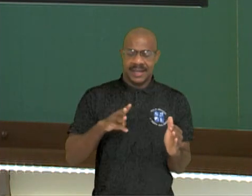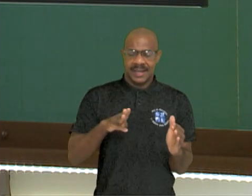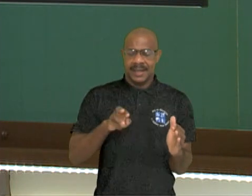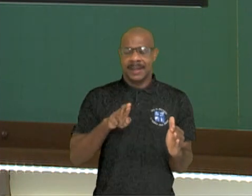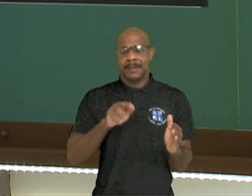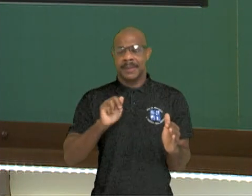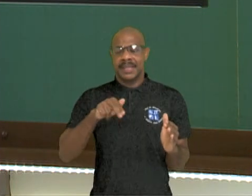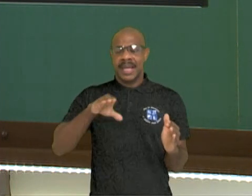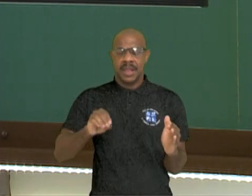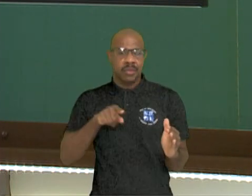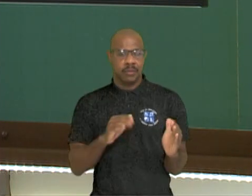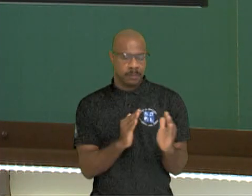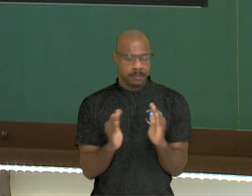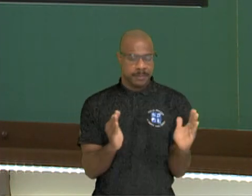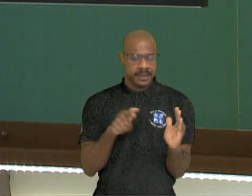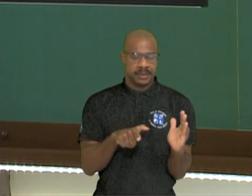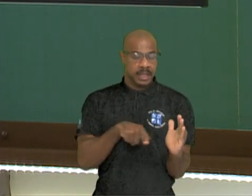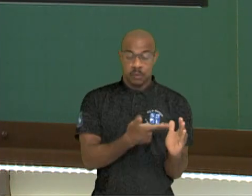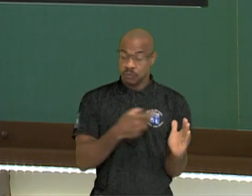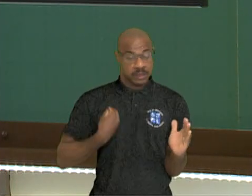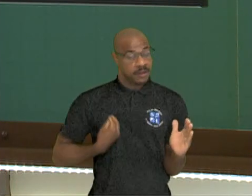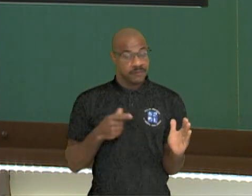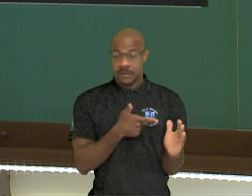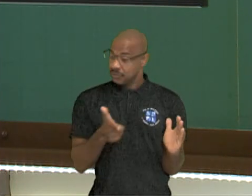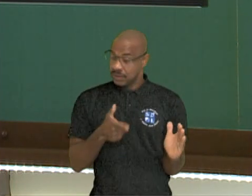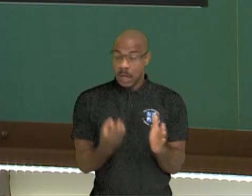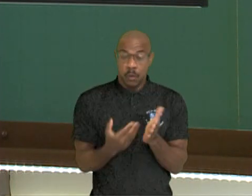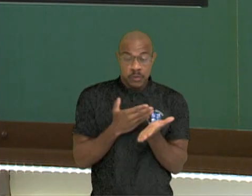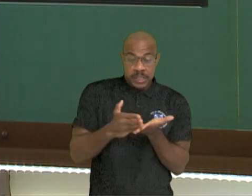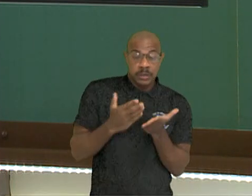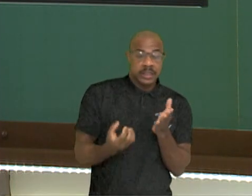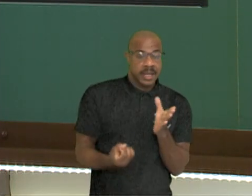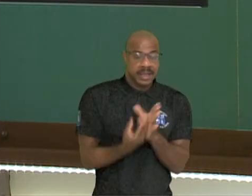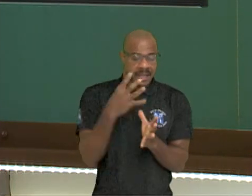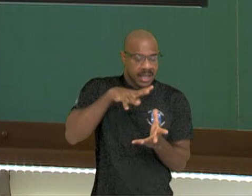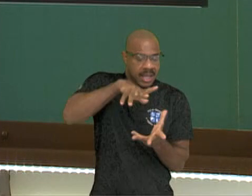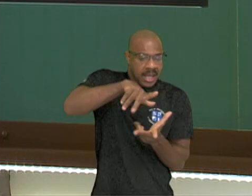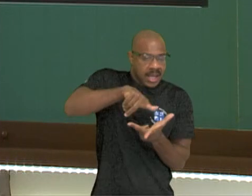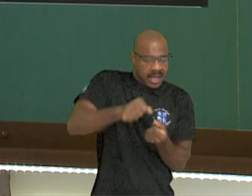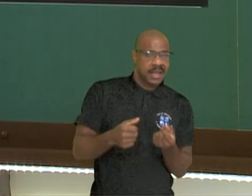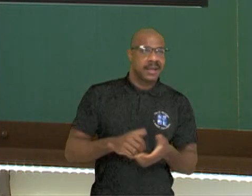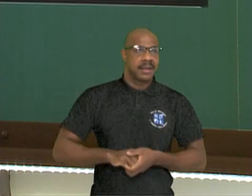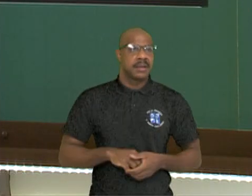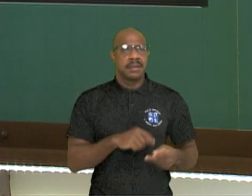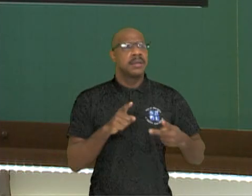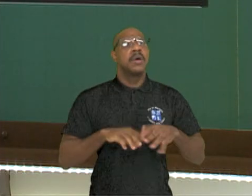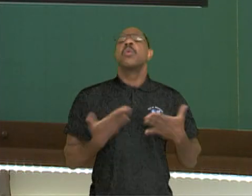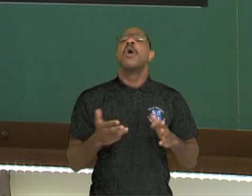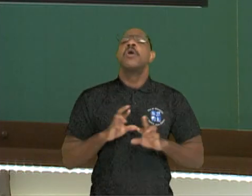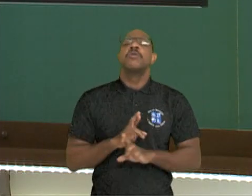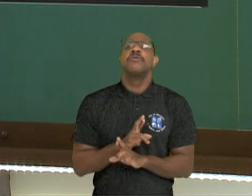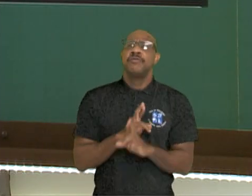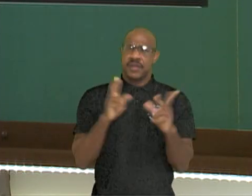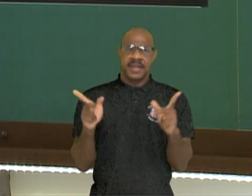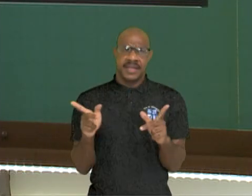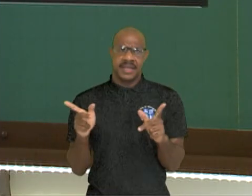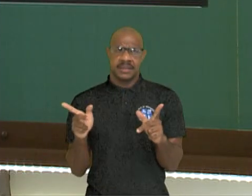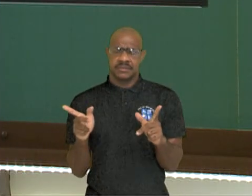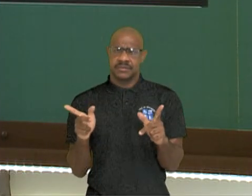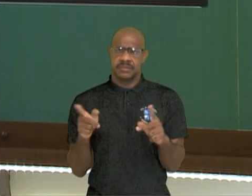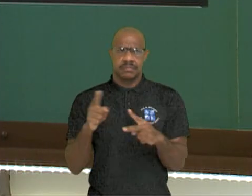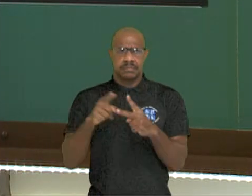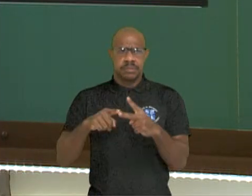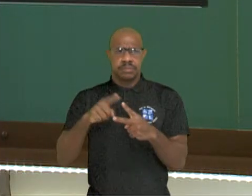no planeta, né? No início da formação da Terra. E que diferença nós podemos notar entre o período neógeno